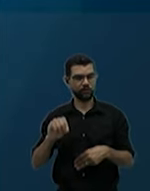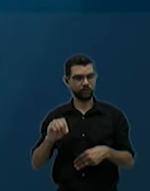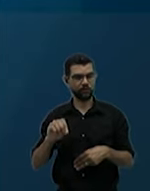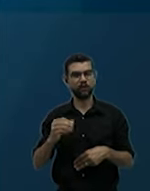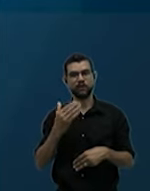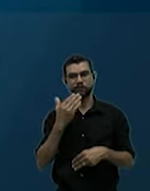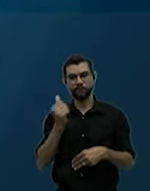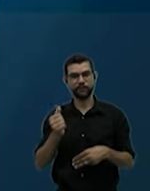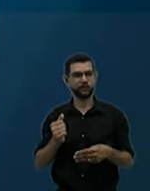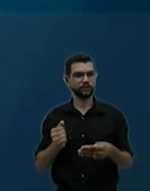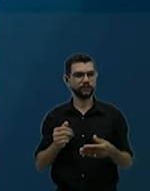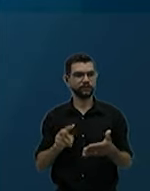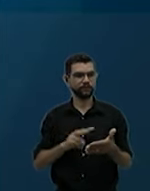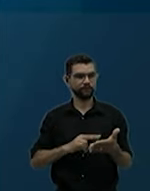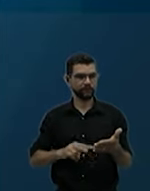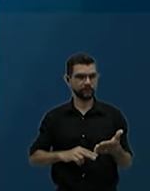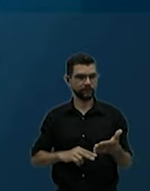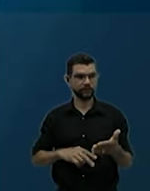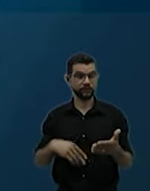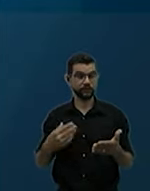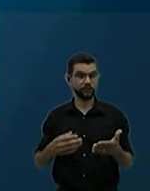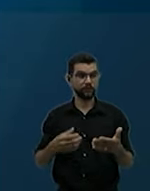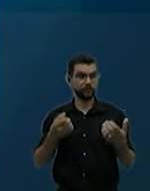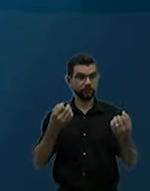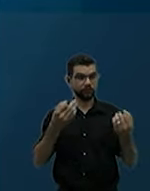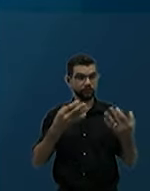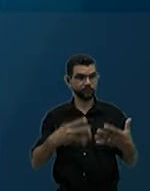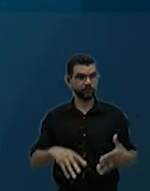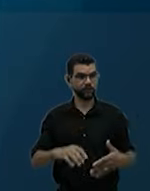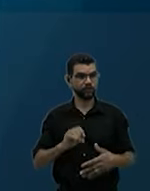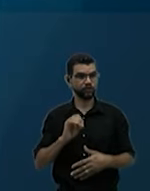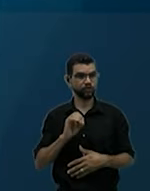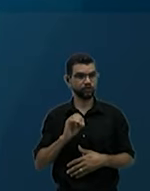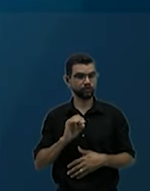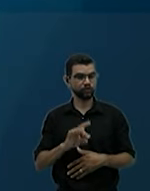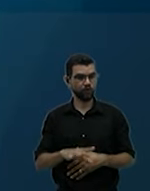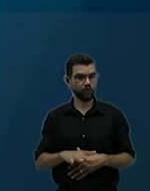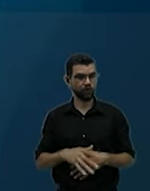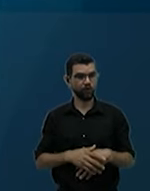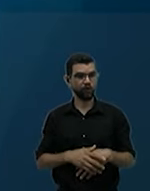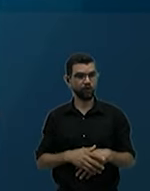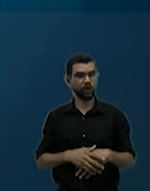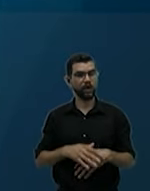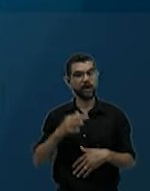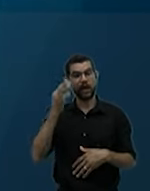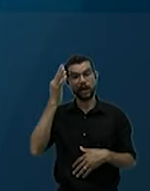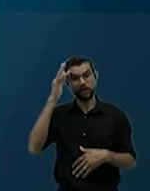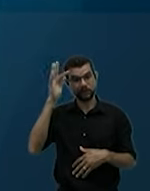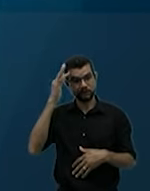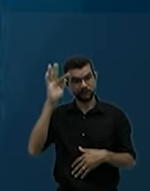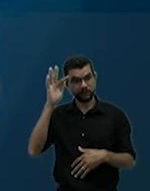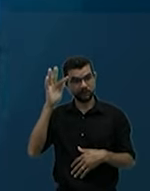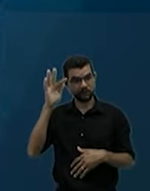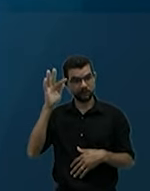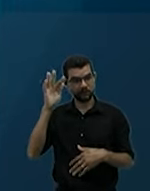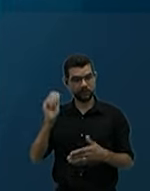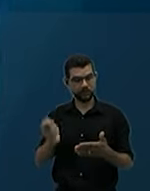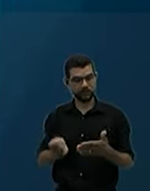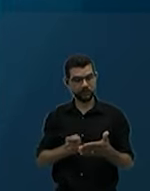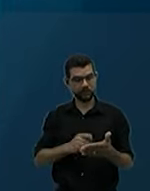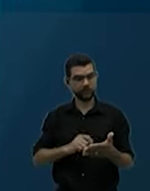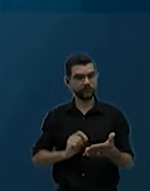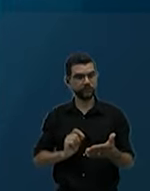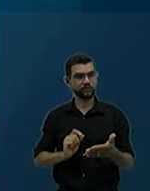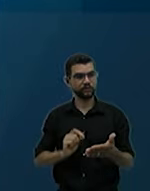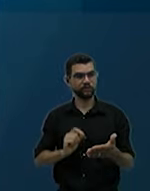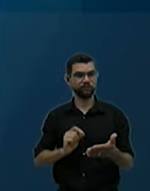a tese por mim sugerida, e o ministro vai pedir vista. Quando ele devolver, se porventura